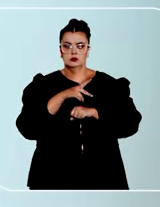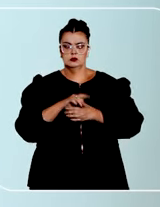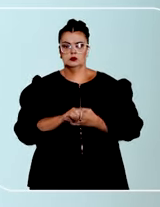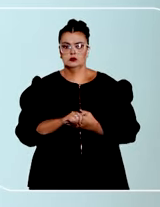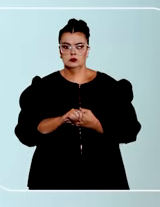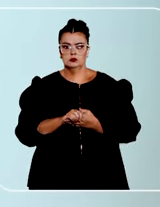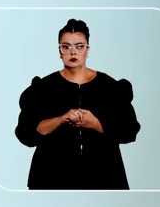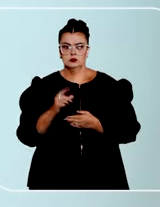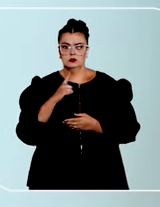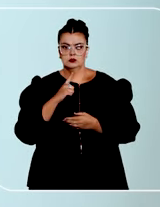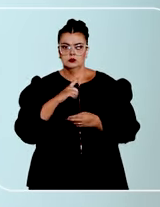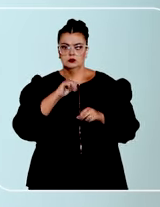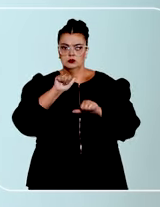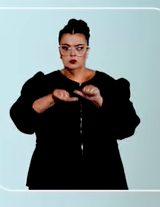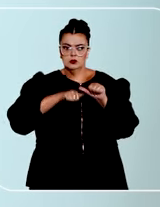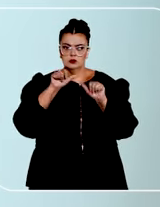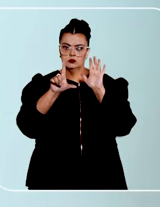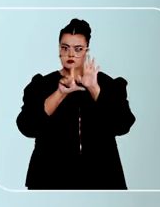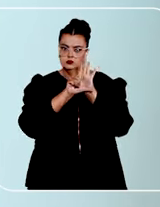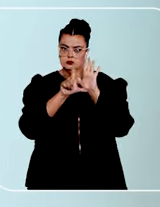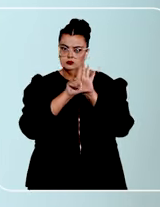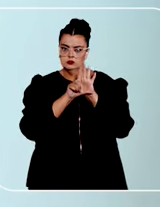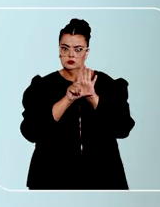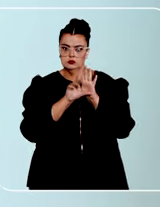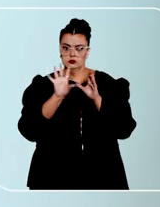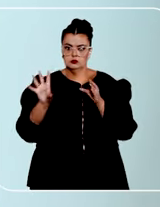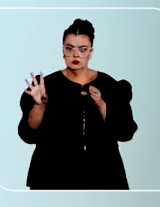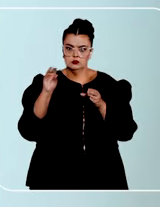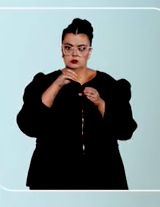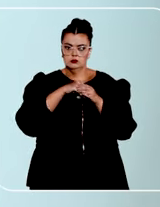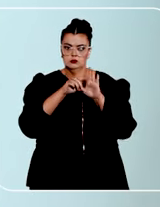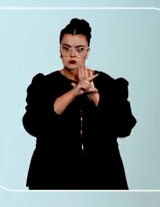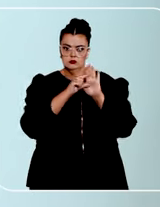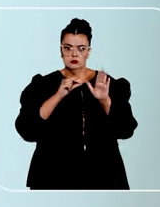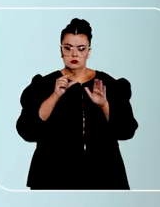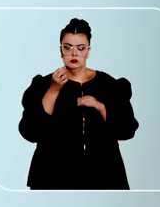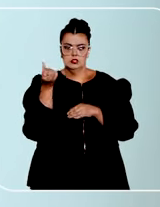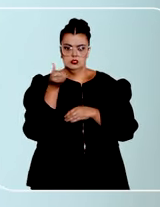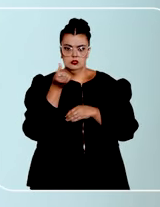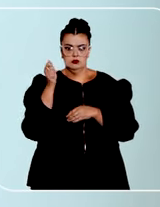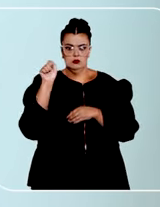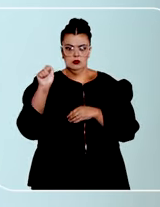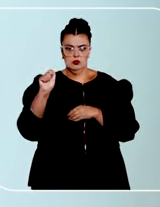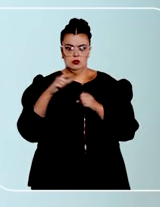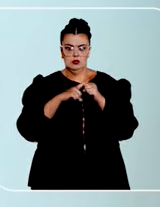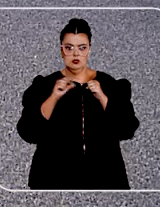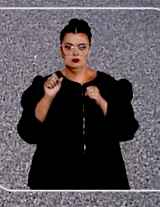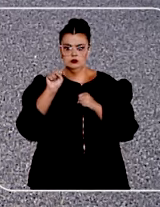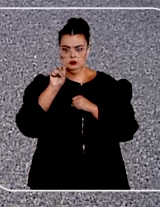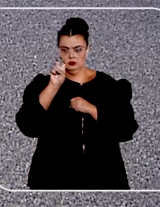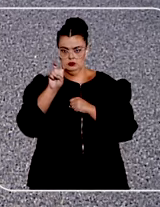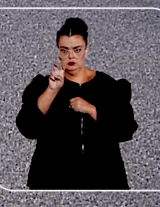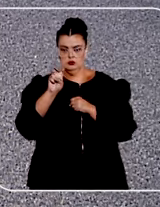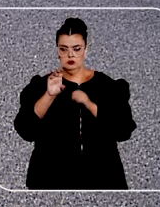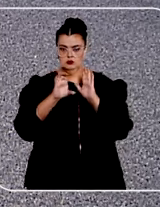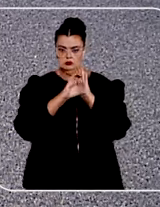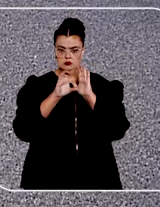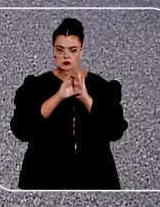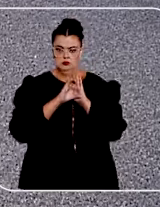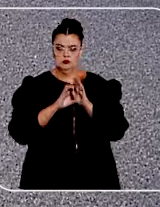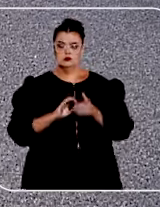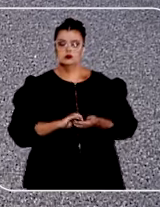inclusive numa alteração Legislativa com a inclusão do parágrafo 6 a no Artigo 85 do Código